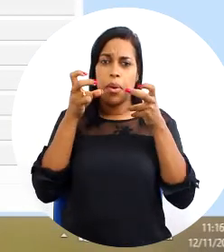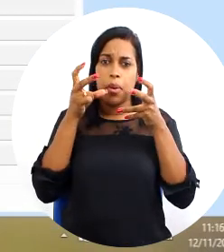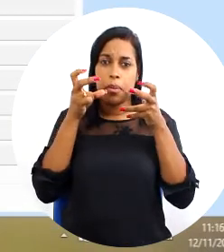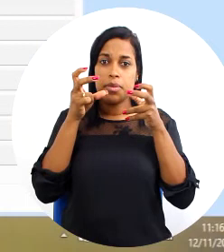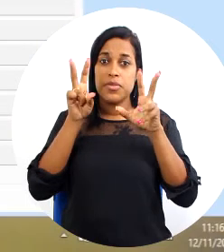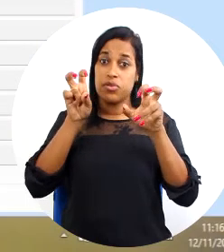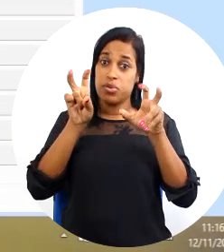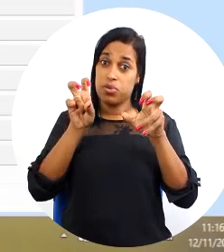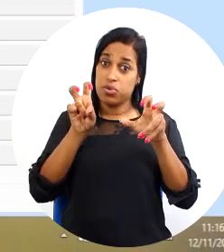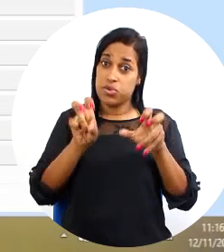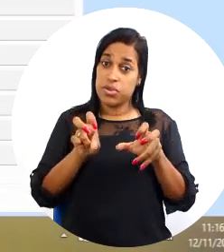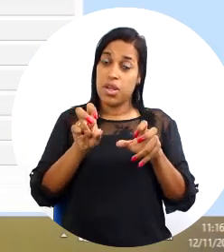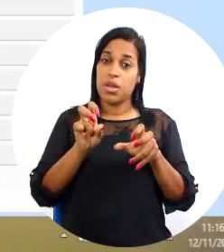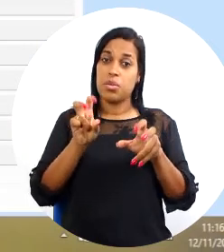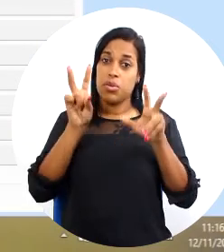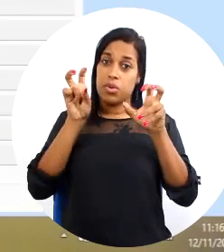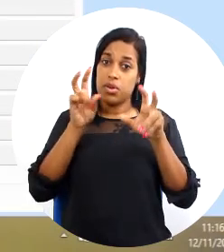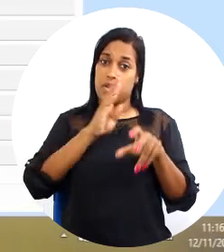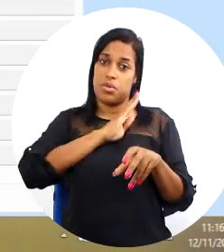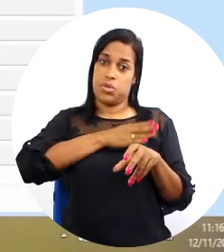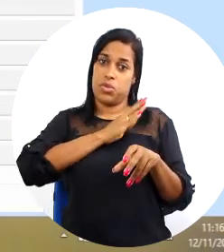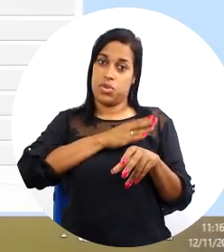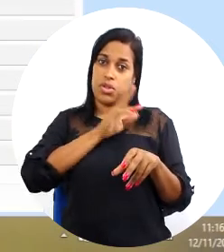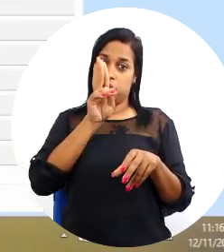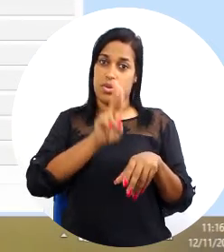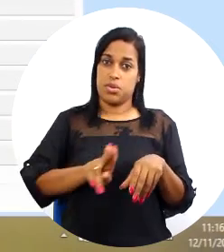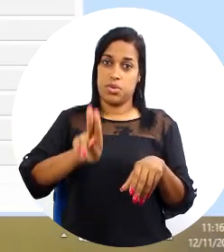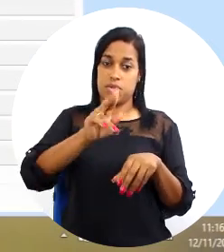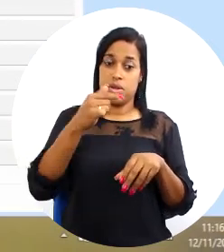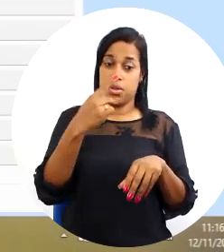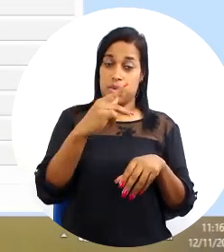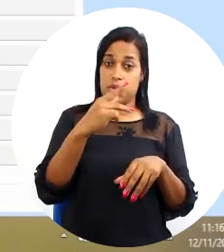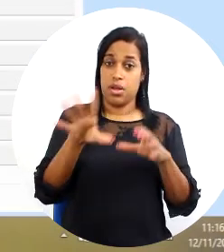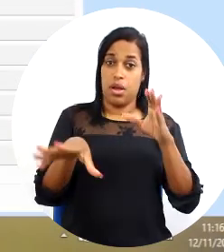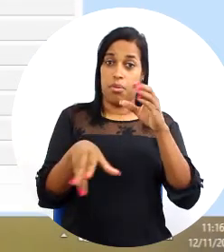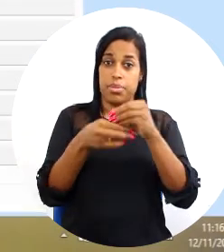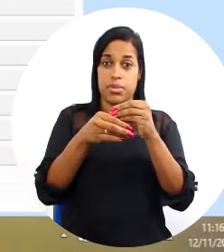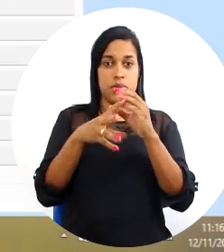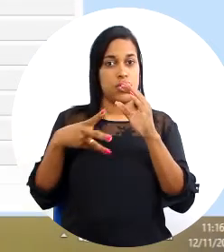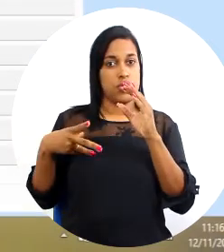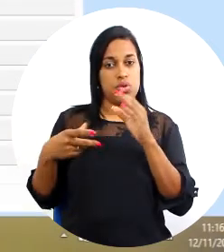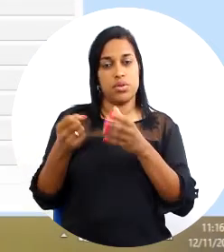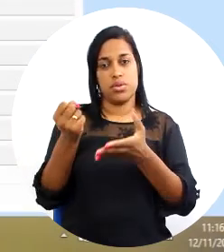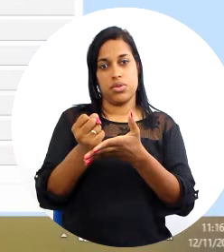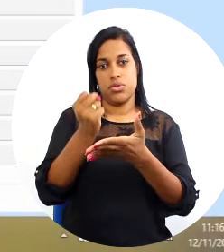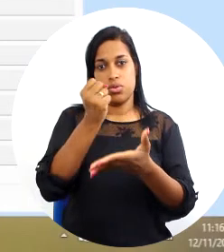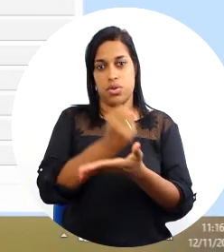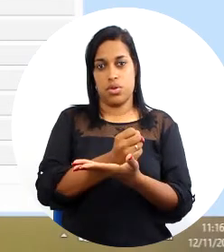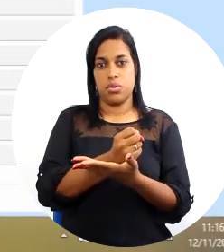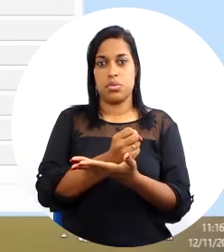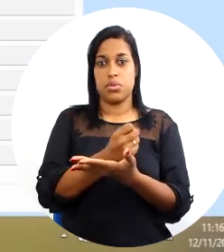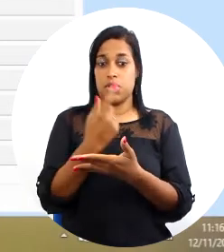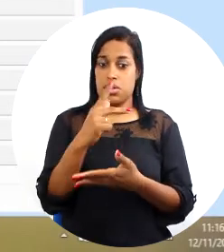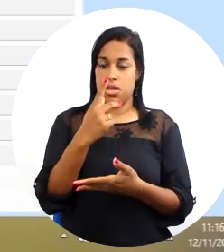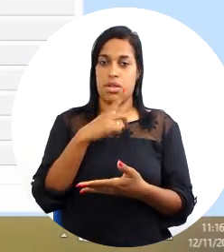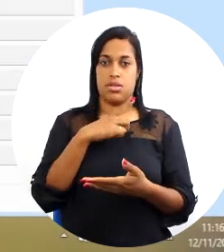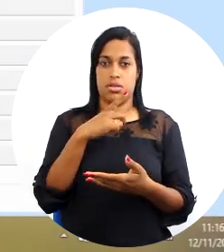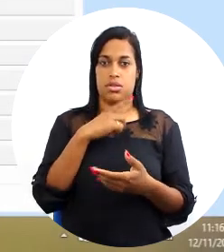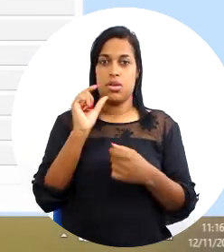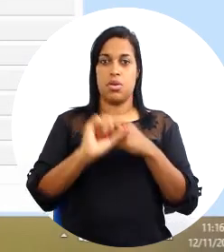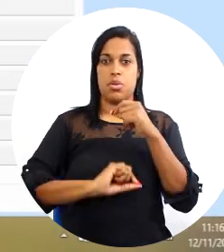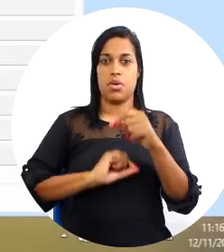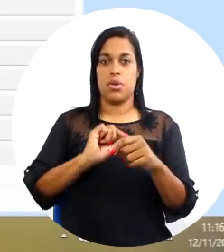os tênis o termo coração utilizado aqui para indexação de todos esses documentos eles têm